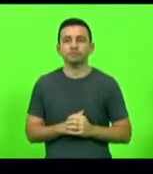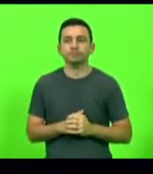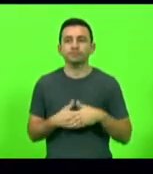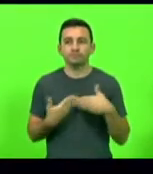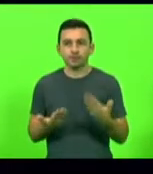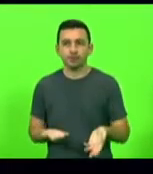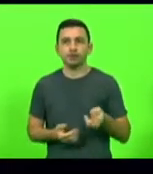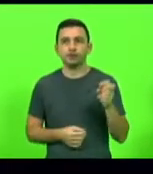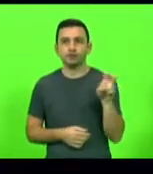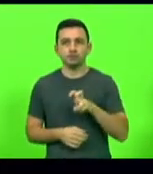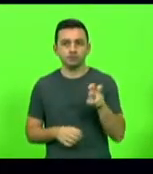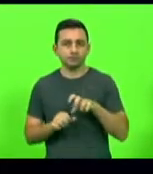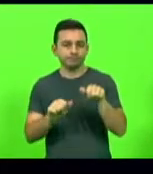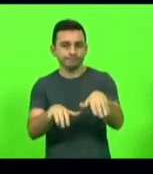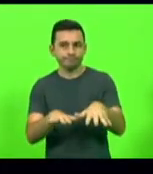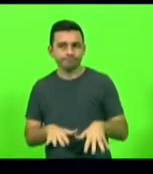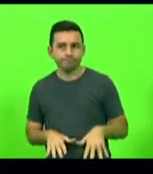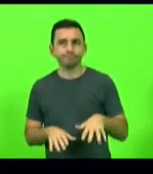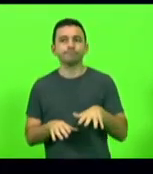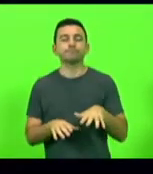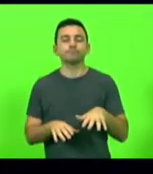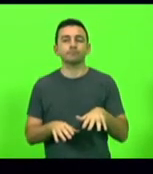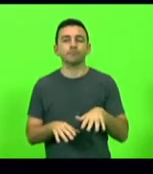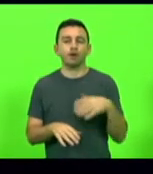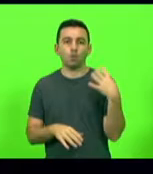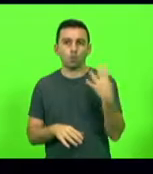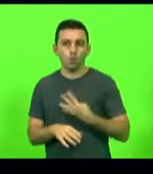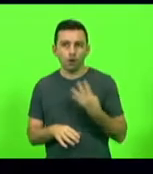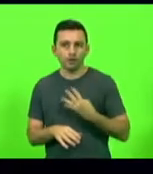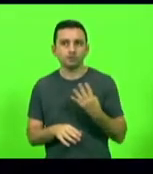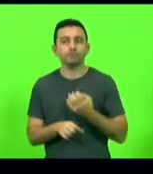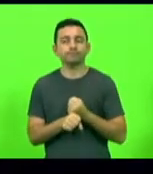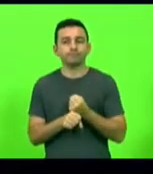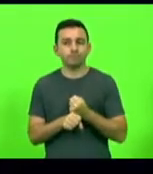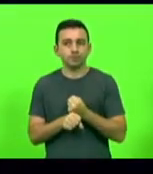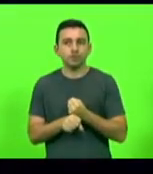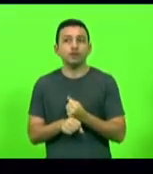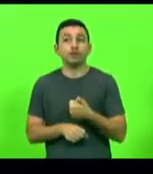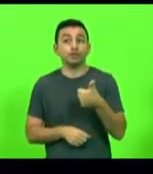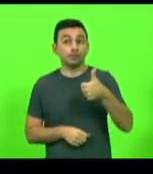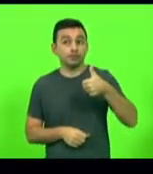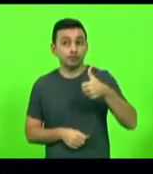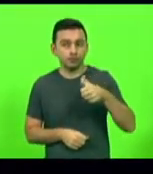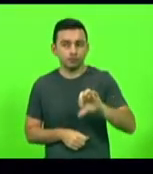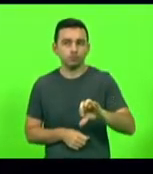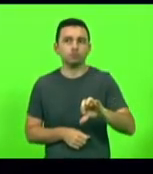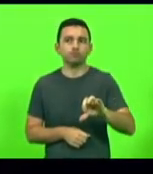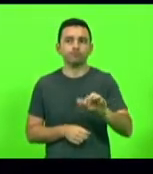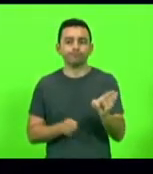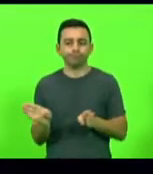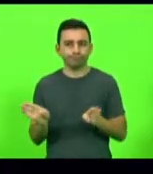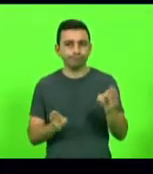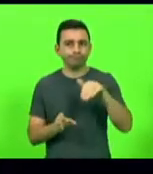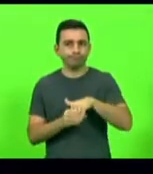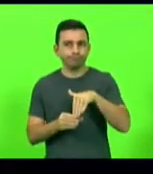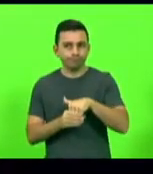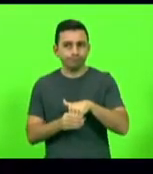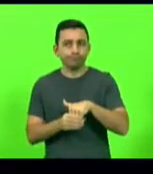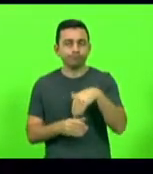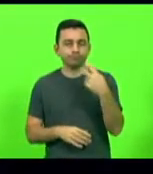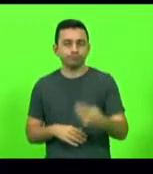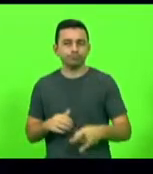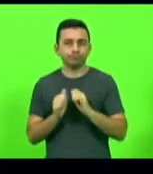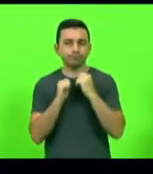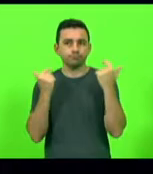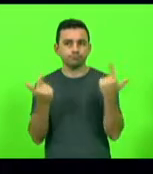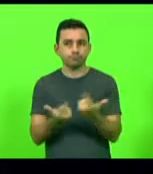quinta sessão ordinária, da quarta sessão legislativa, da décima nona legislatura da Assembleia